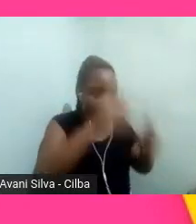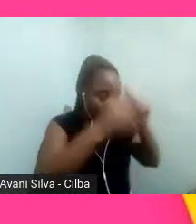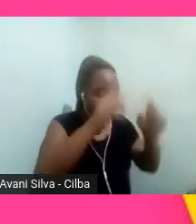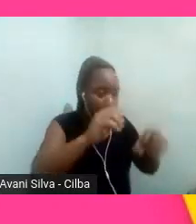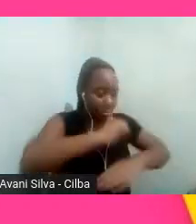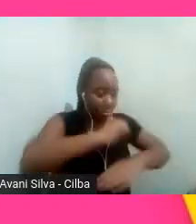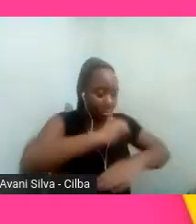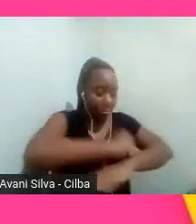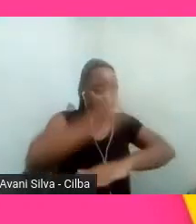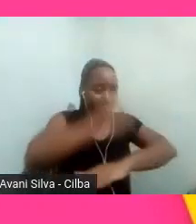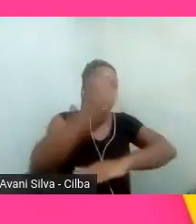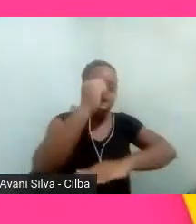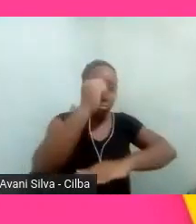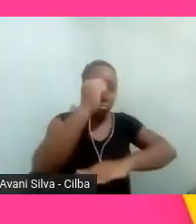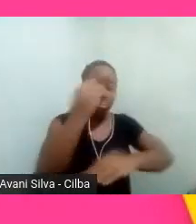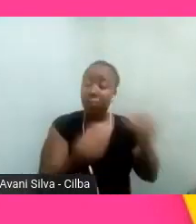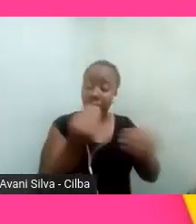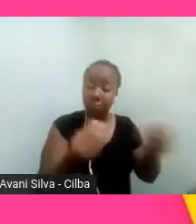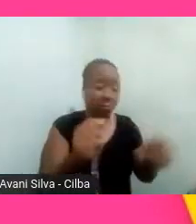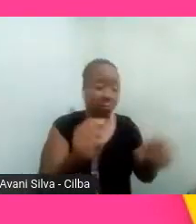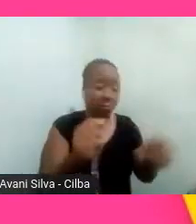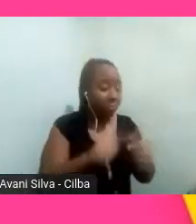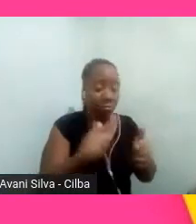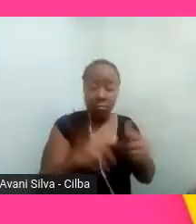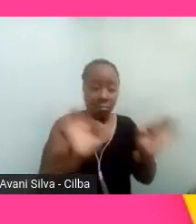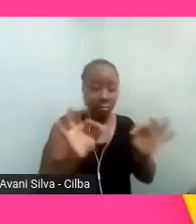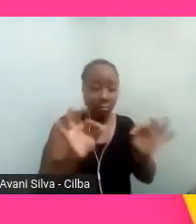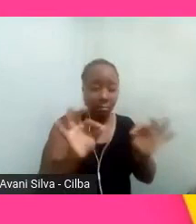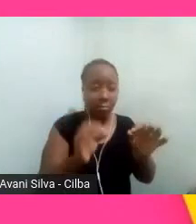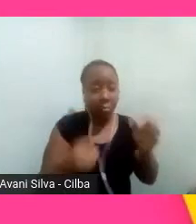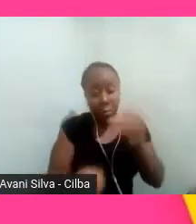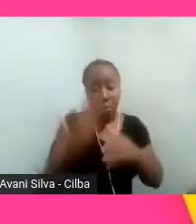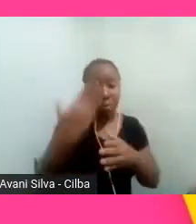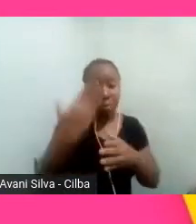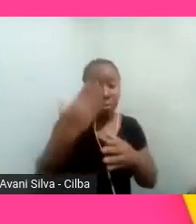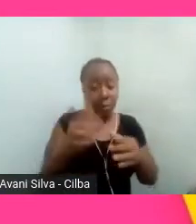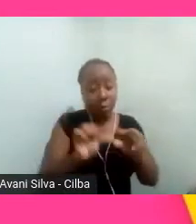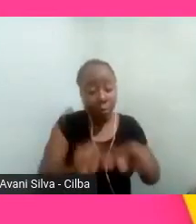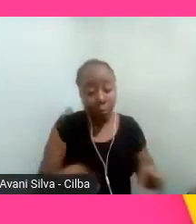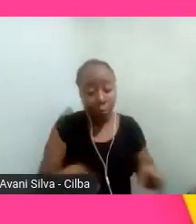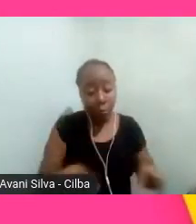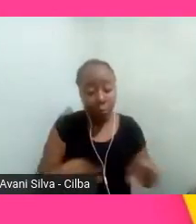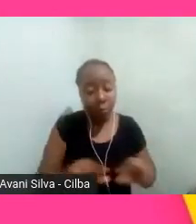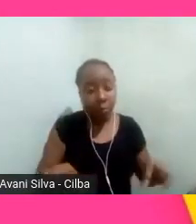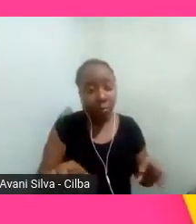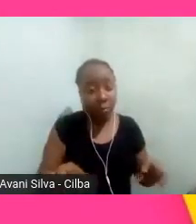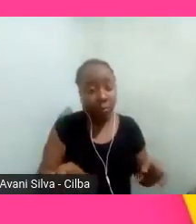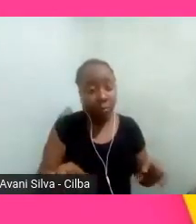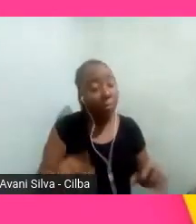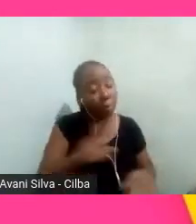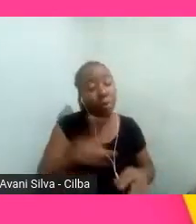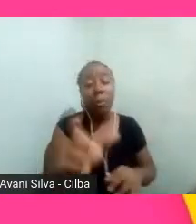tem problema. Eu venho aqui e crio mais um. E eu vou chamar de janela.